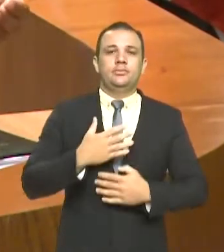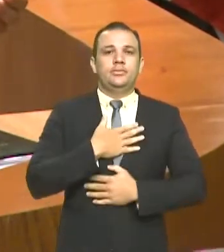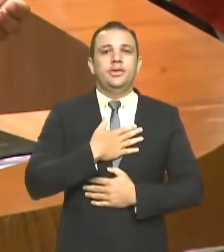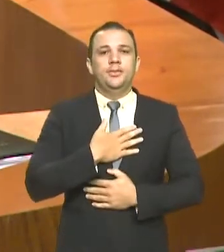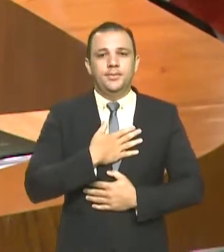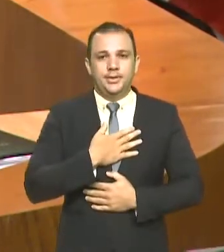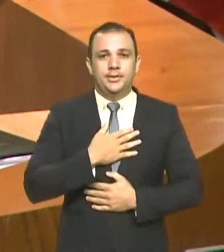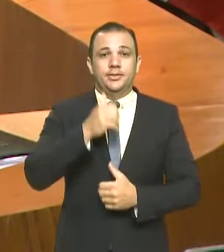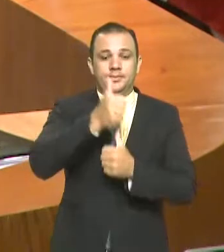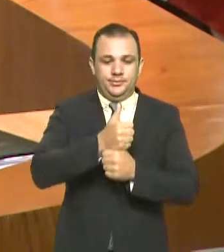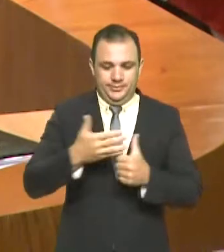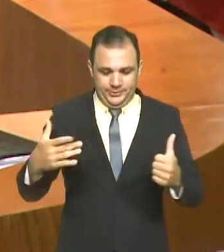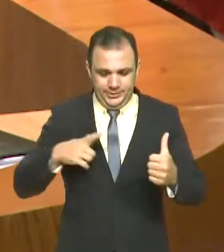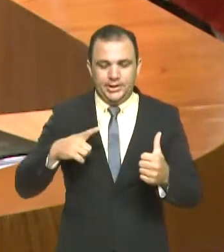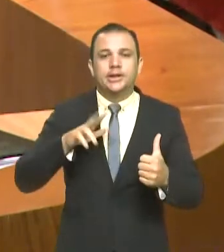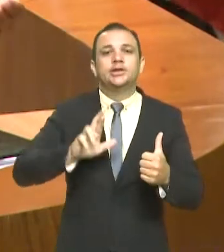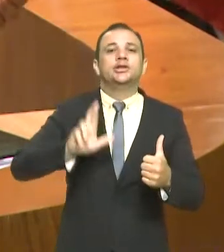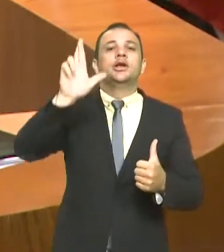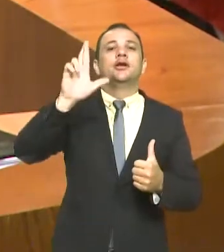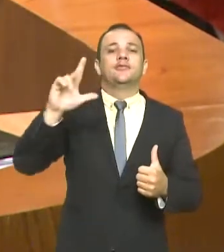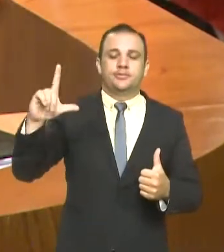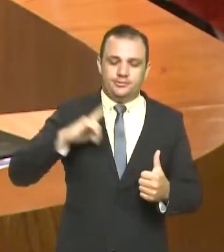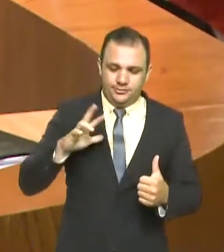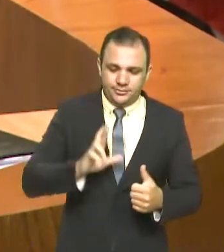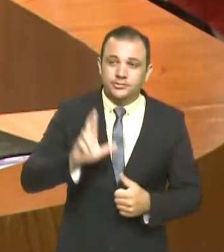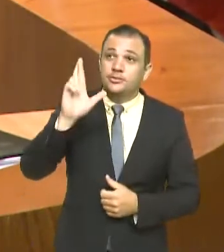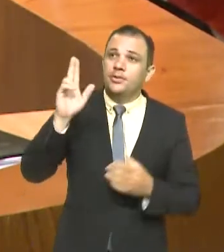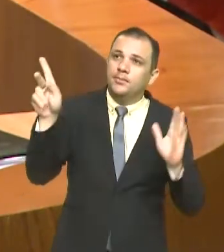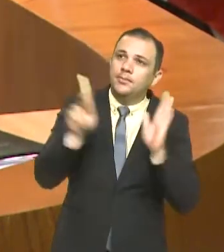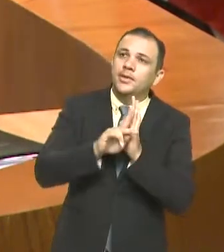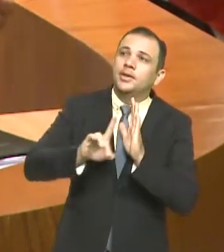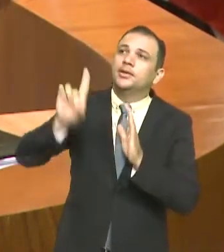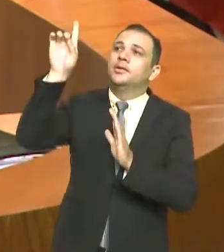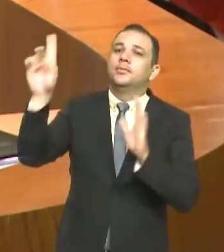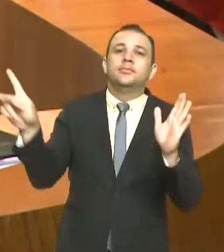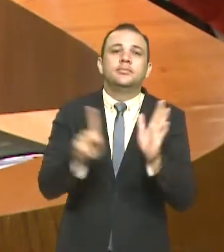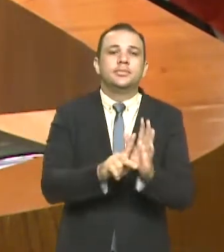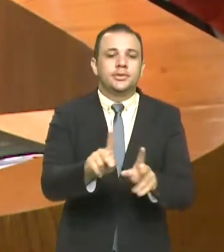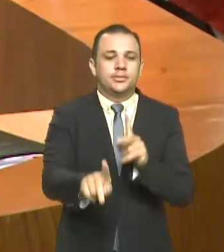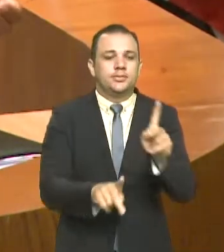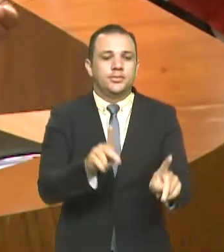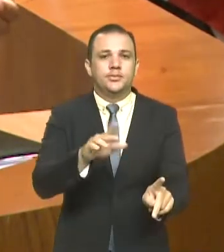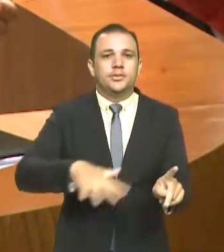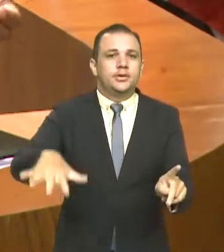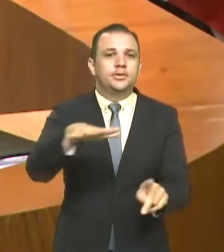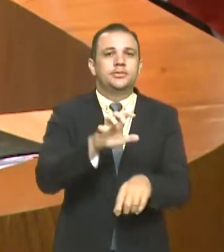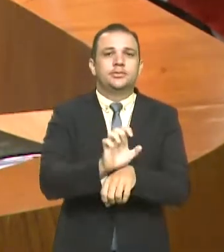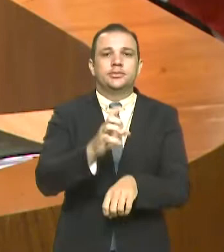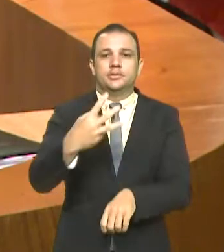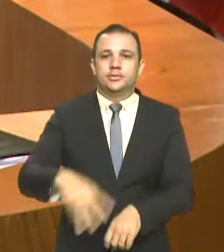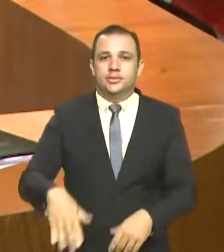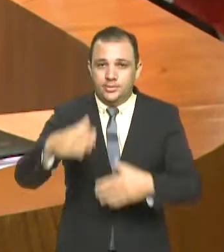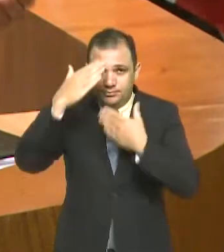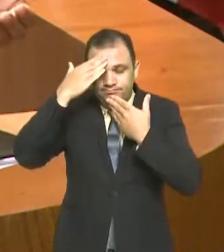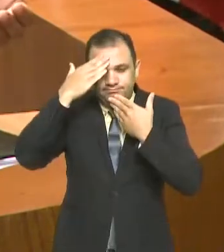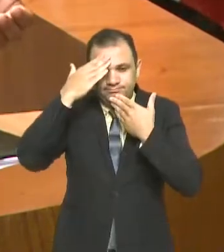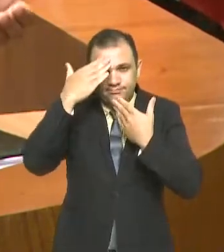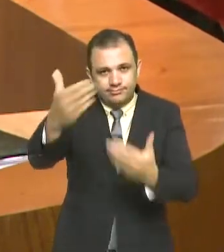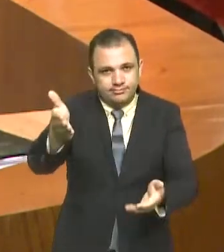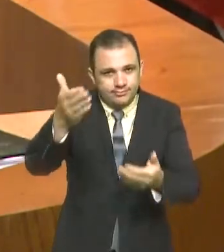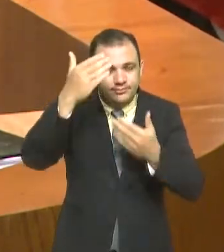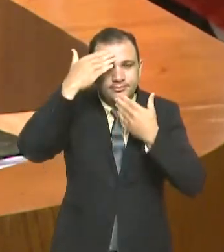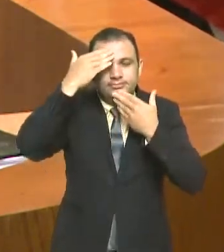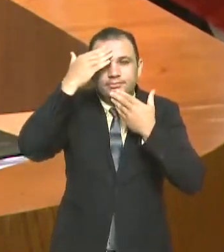tem dono. Esse mandato é de Deus e do povo do Estado do Maranhão. A minha gratidão, a minha